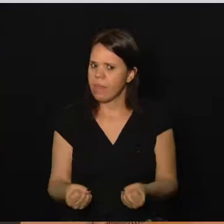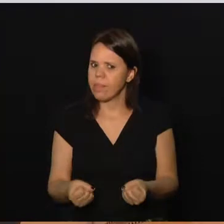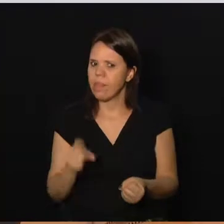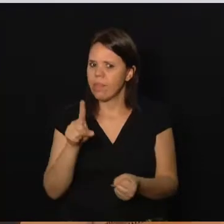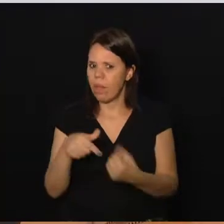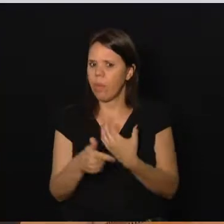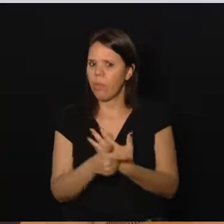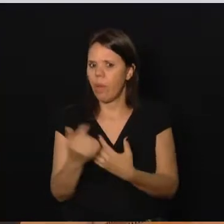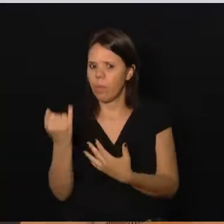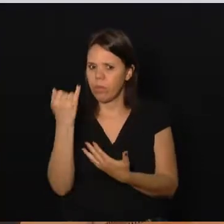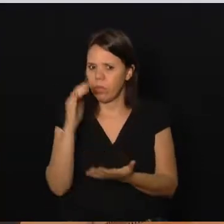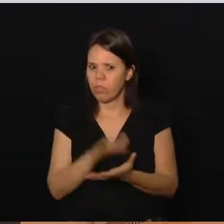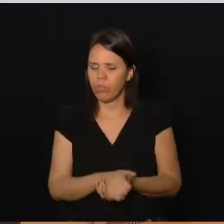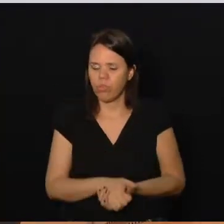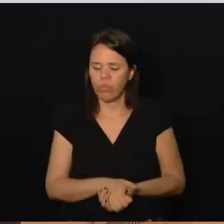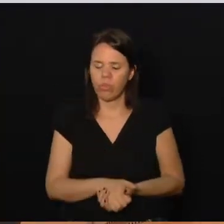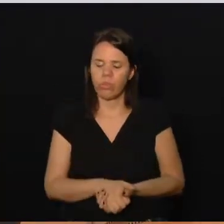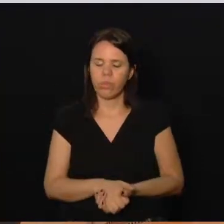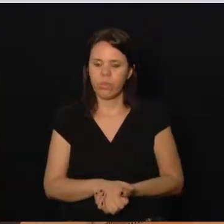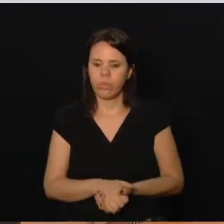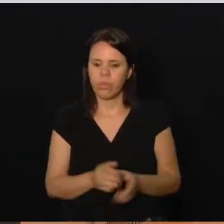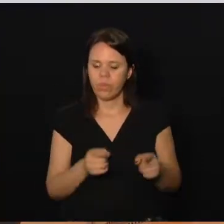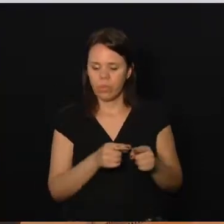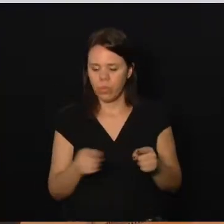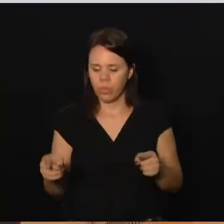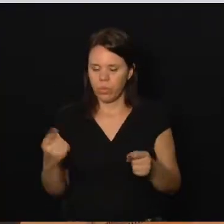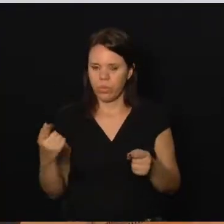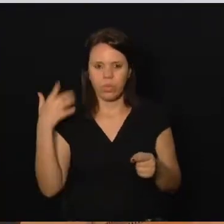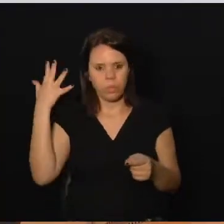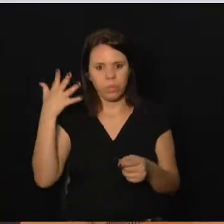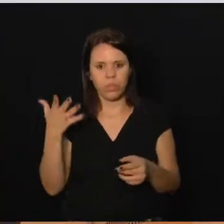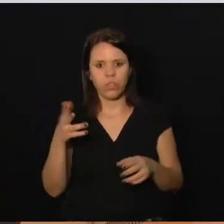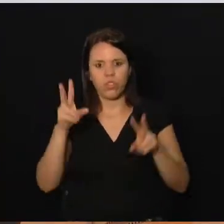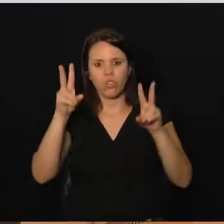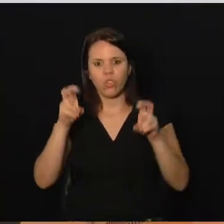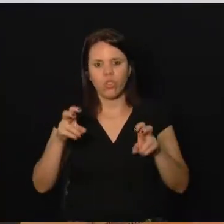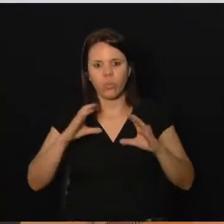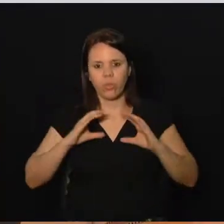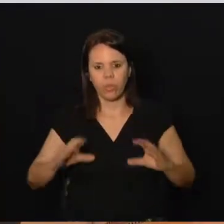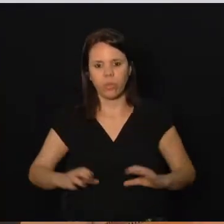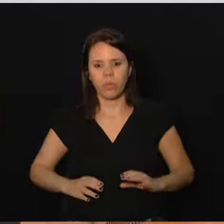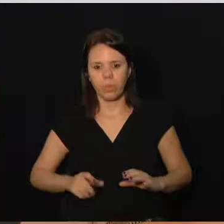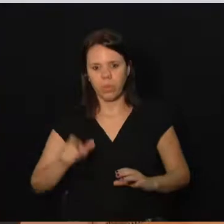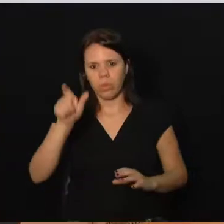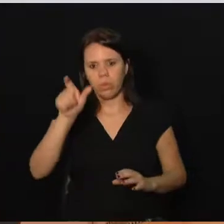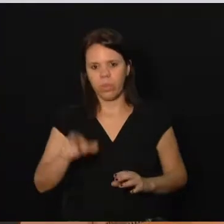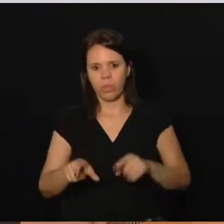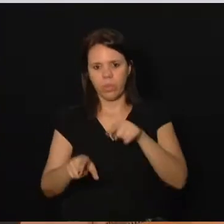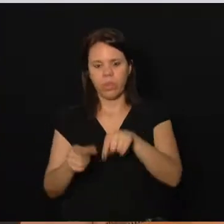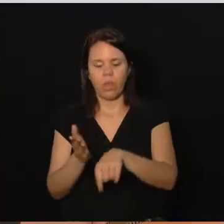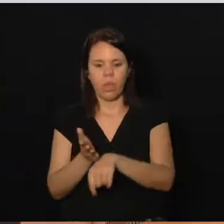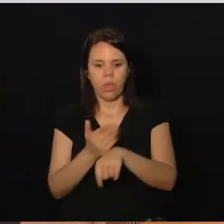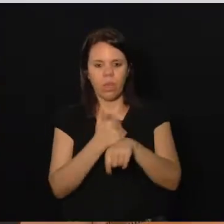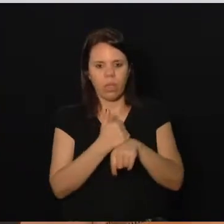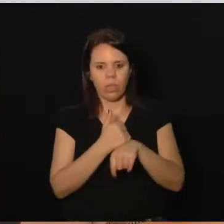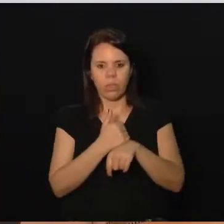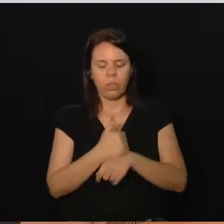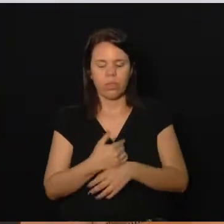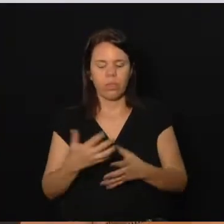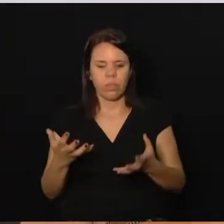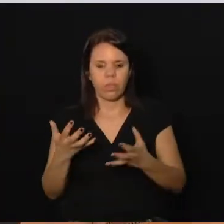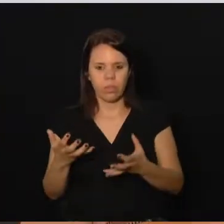decorrer agora, nós vamos entender melhor sobre o comportamento do dependente químico. Mas, antes disso, eu